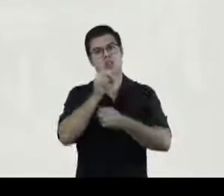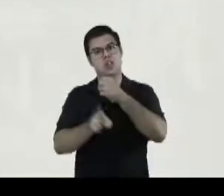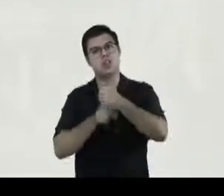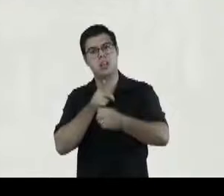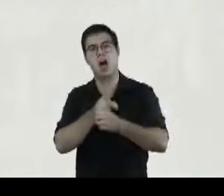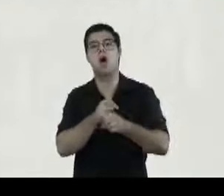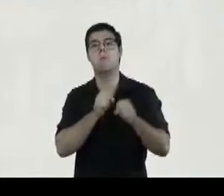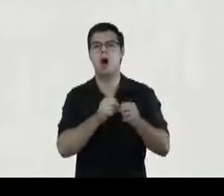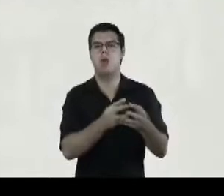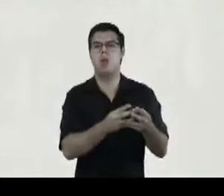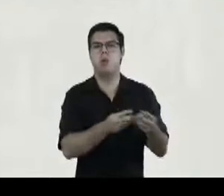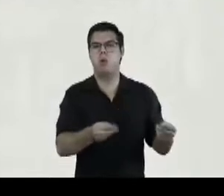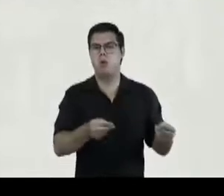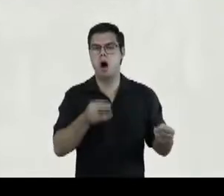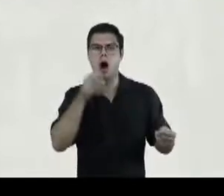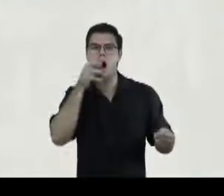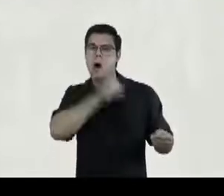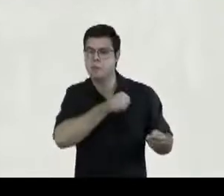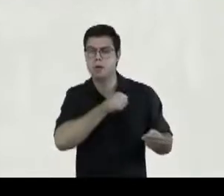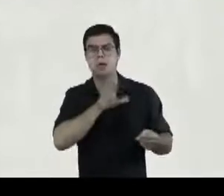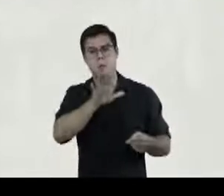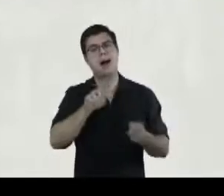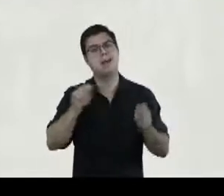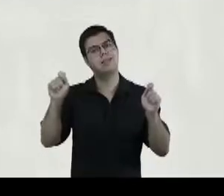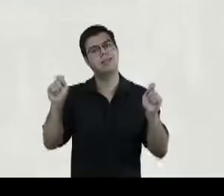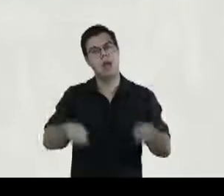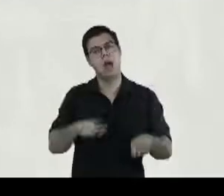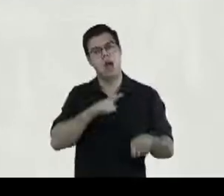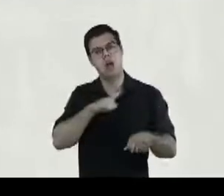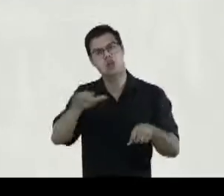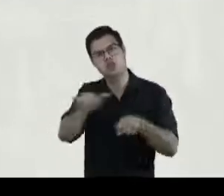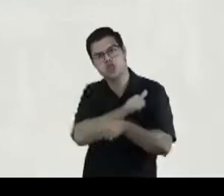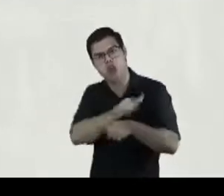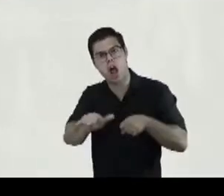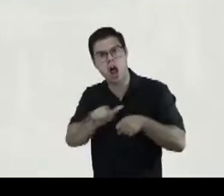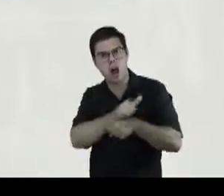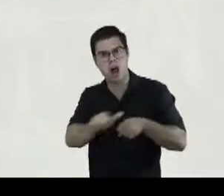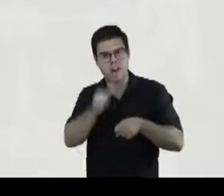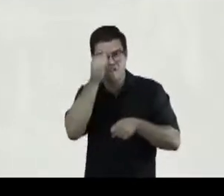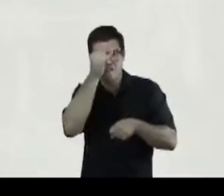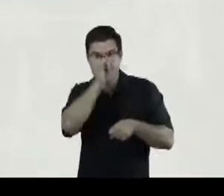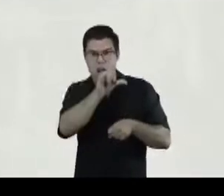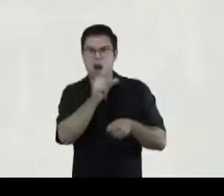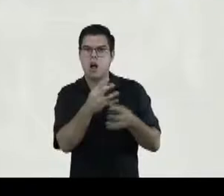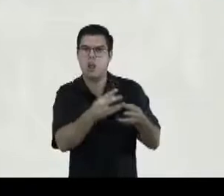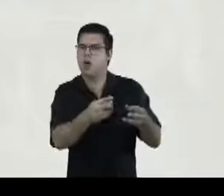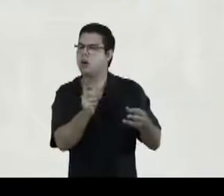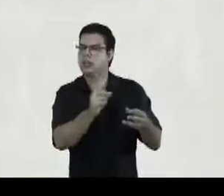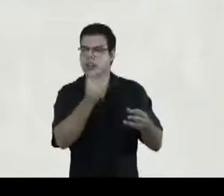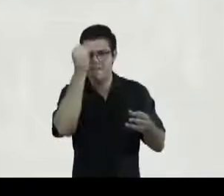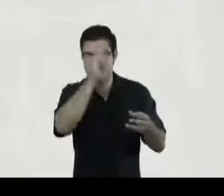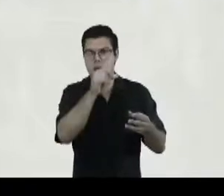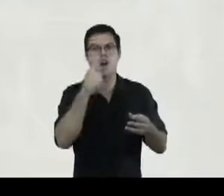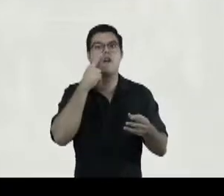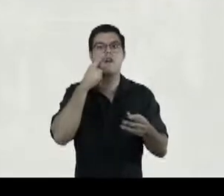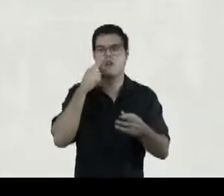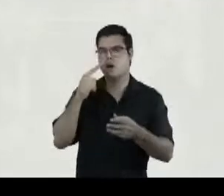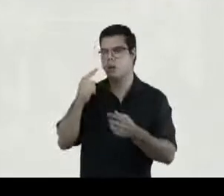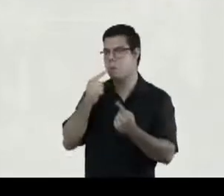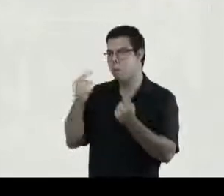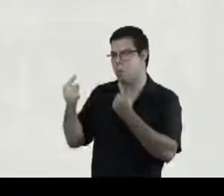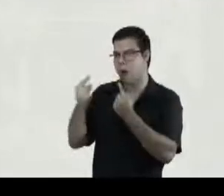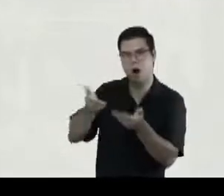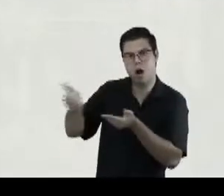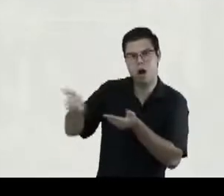d'éviter. Et peut-être retourner voir les bibliothécaires qui ont leur catalogue en ligne depuis au moins 30